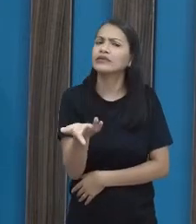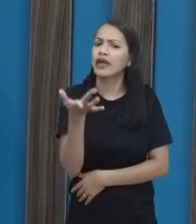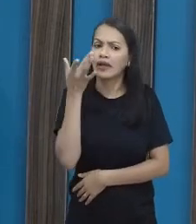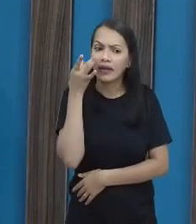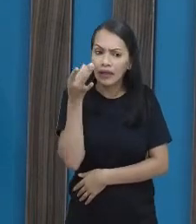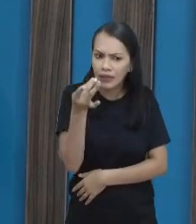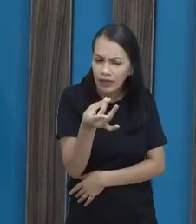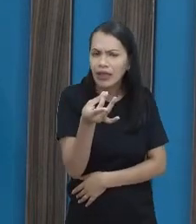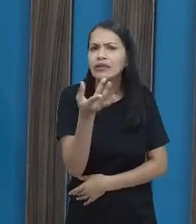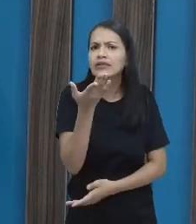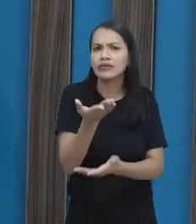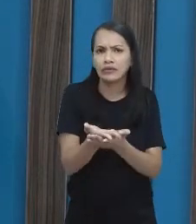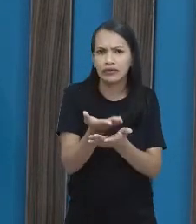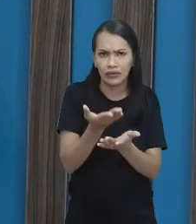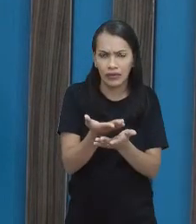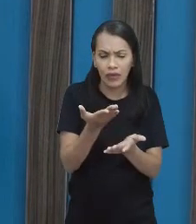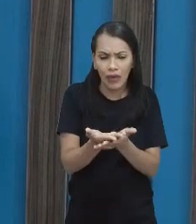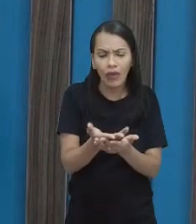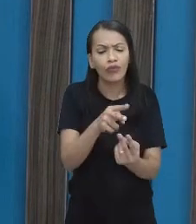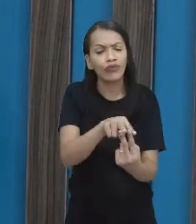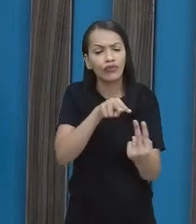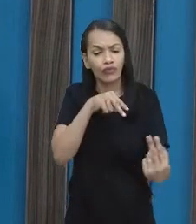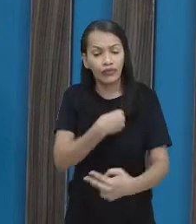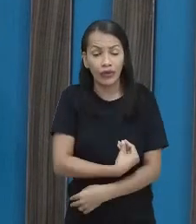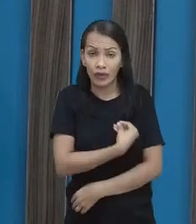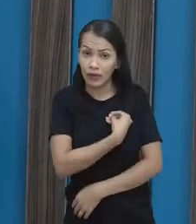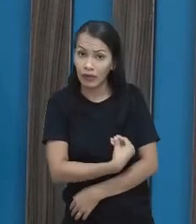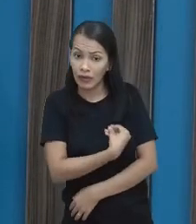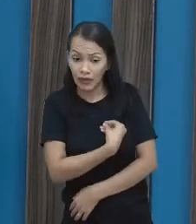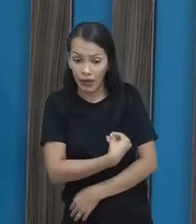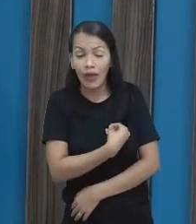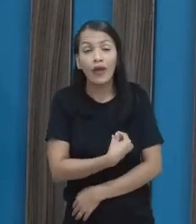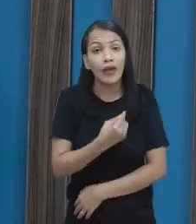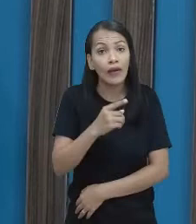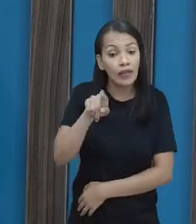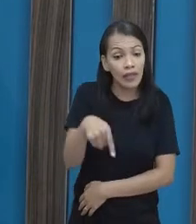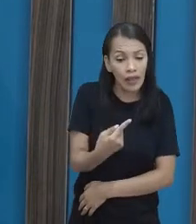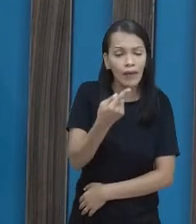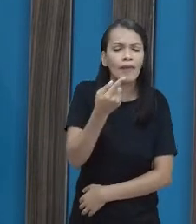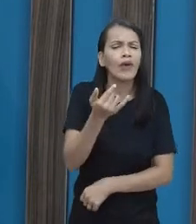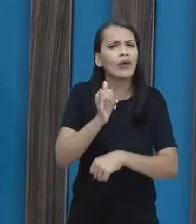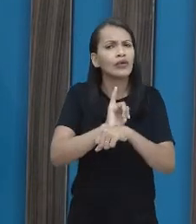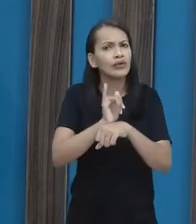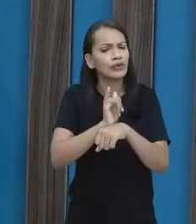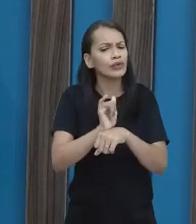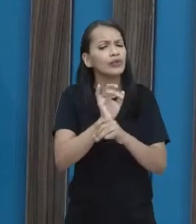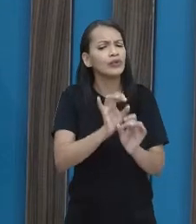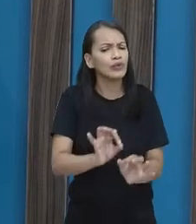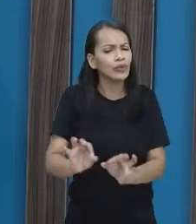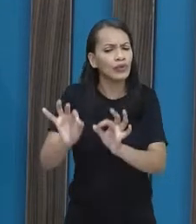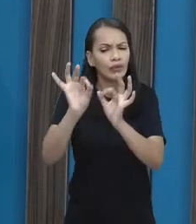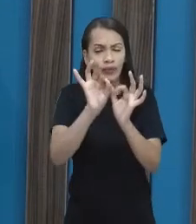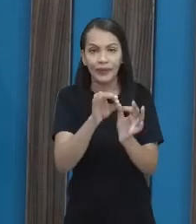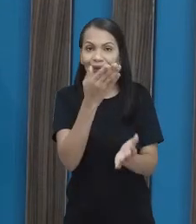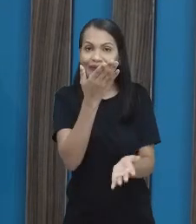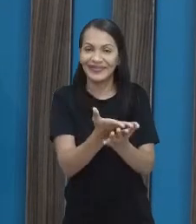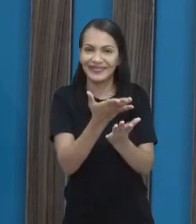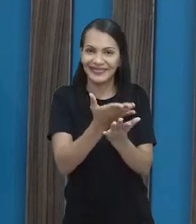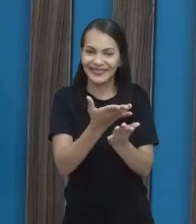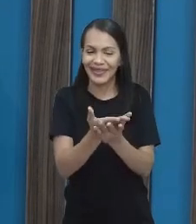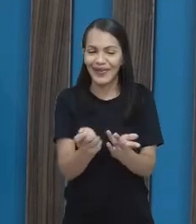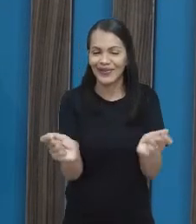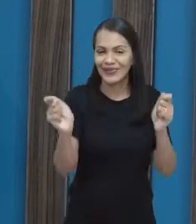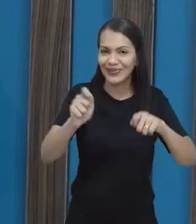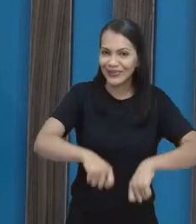ligadinhos, né? Com esse momento ao vivo, com o momento depois assistir no YouTube, né? Para que essa aula ela